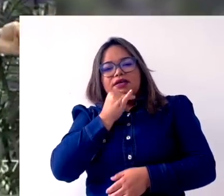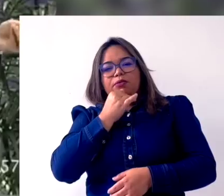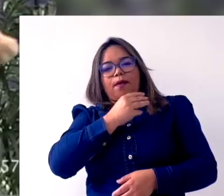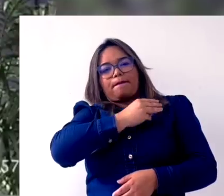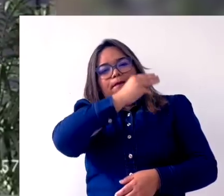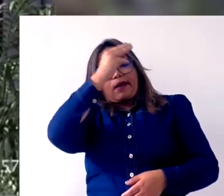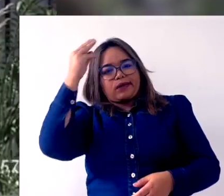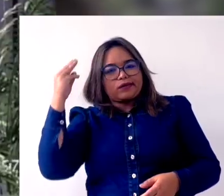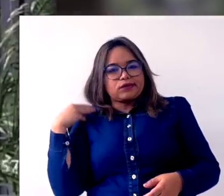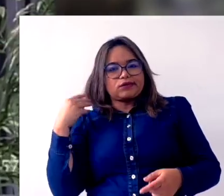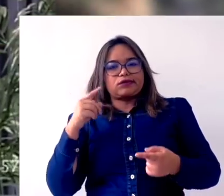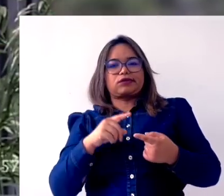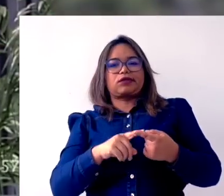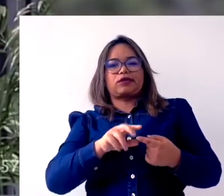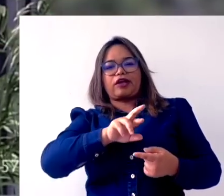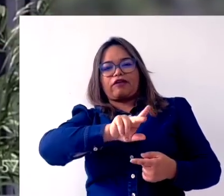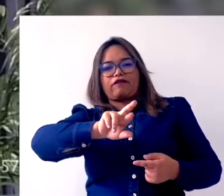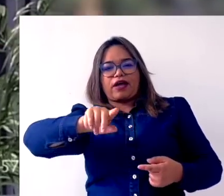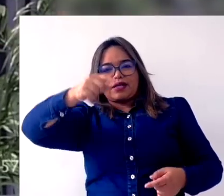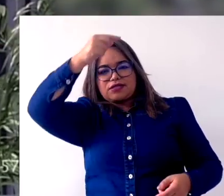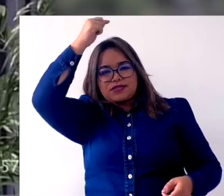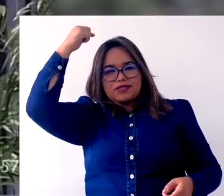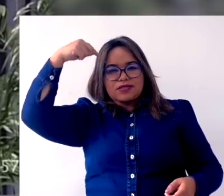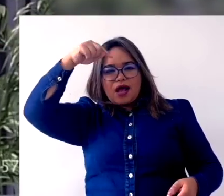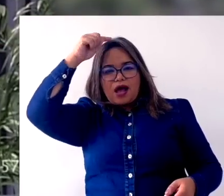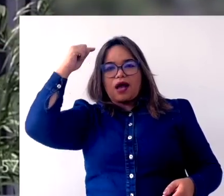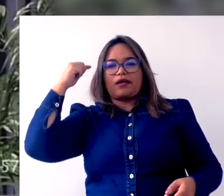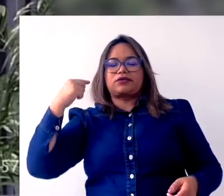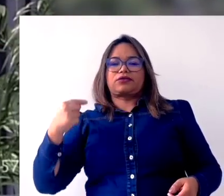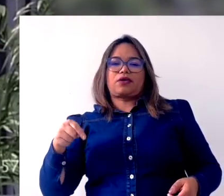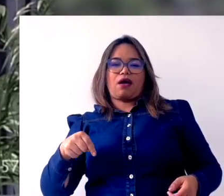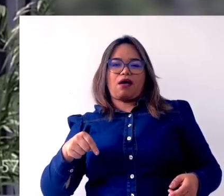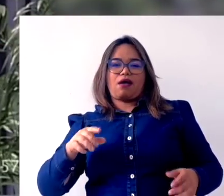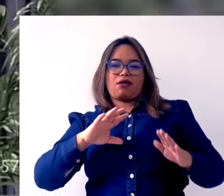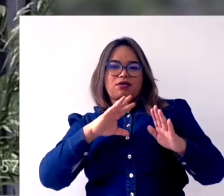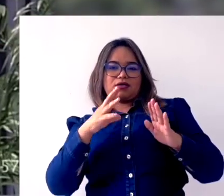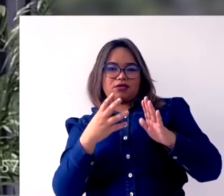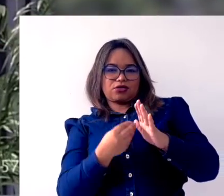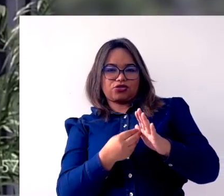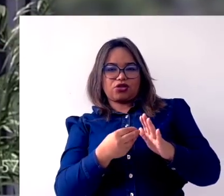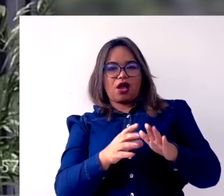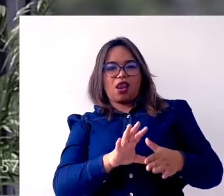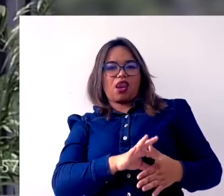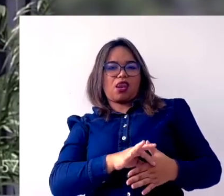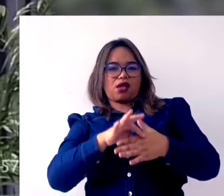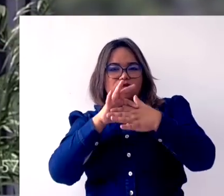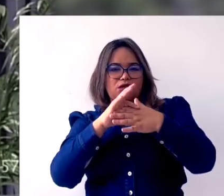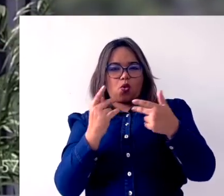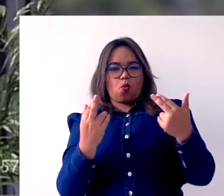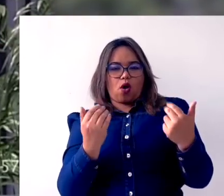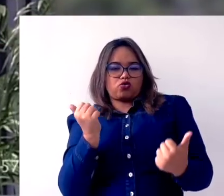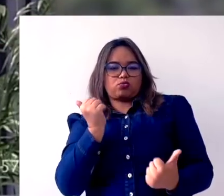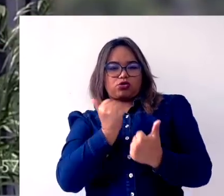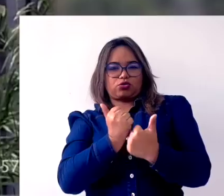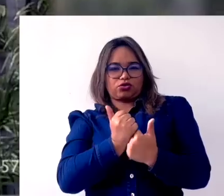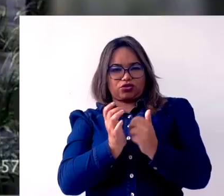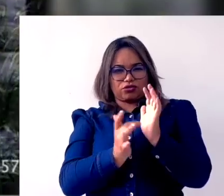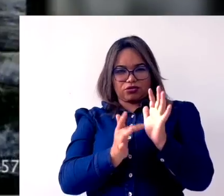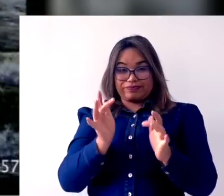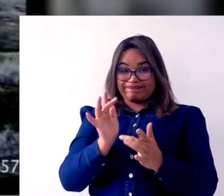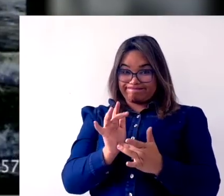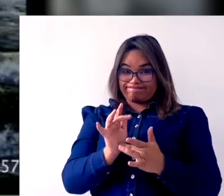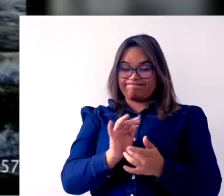todo tipo de intermediários, até mesmo a própria igreja e os seus delegados, mediarem em favor do